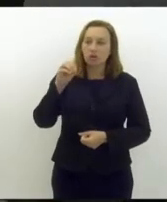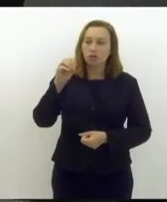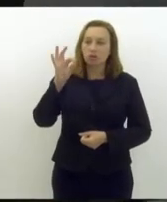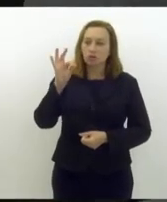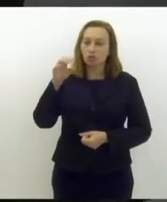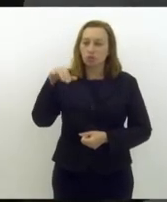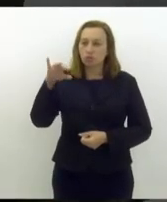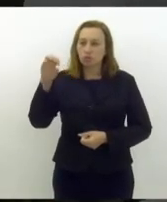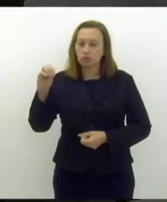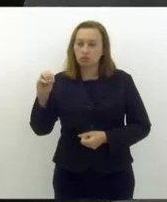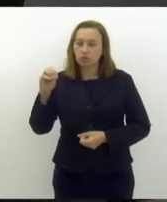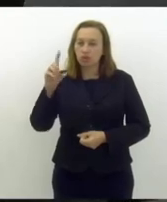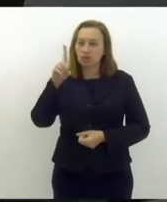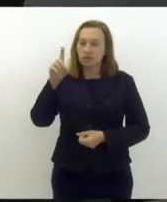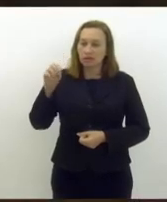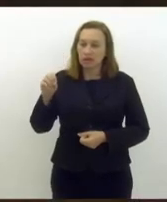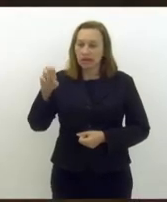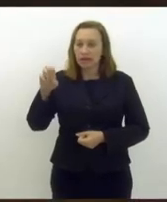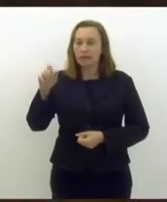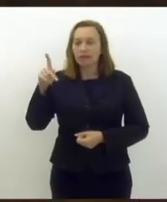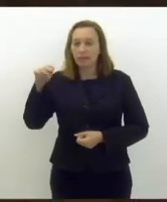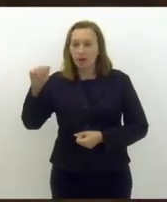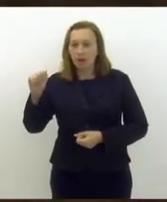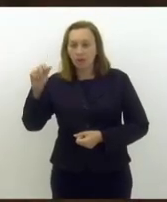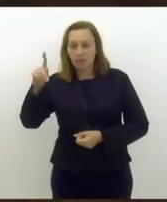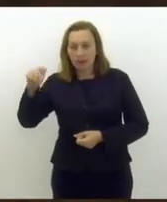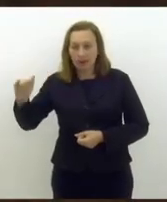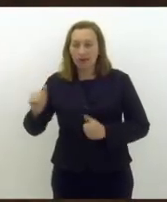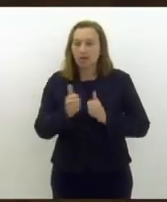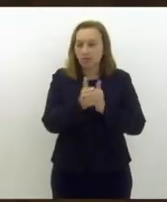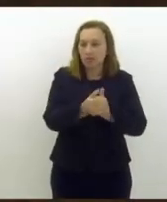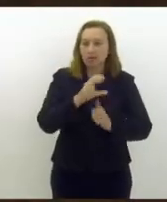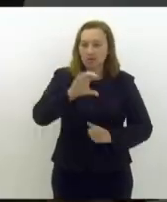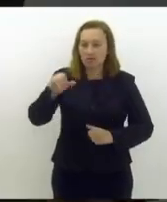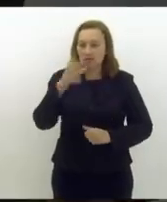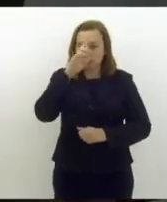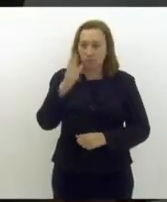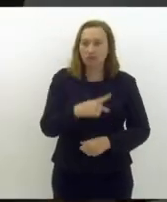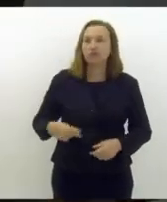pai acompanha ccj presente